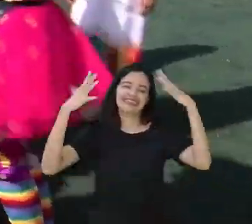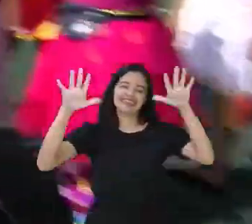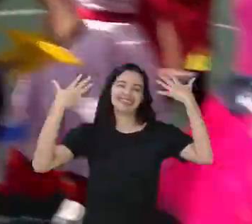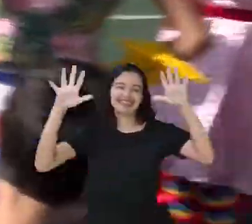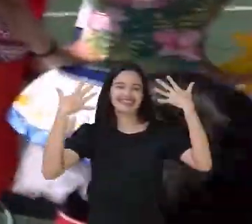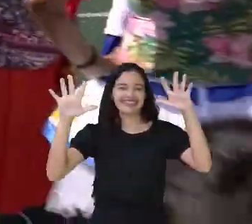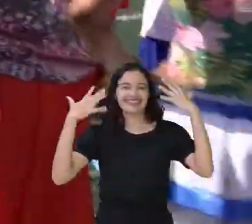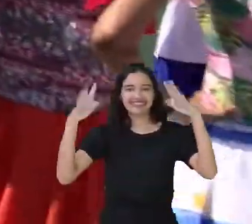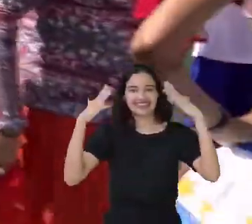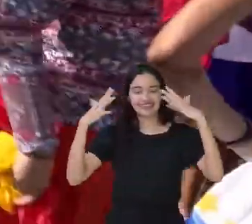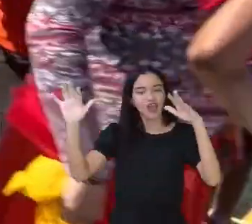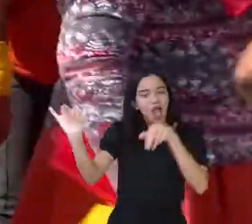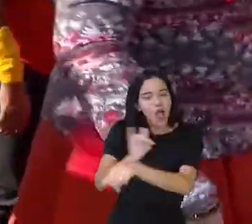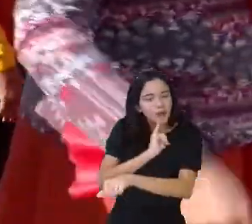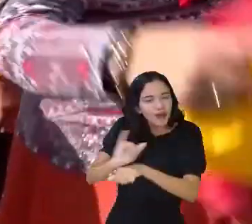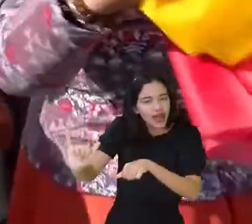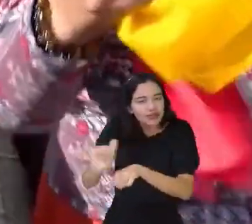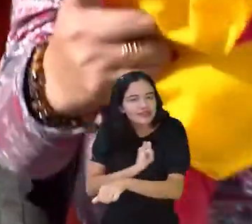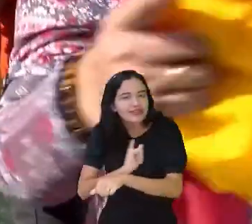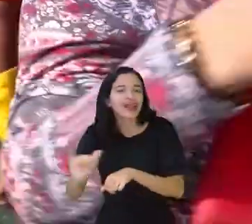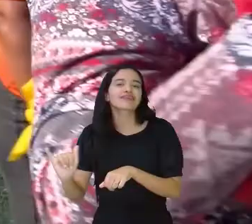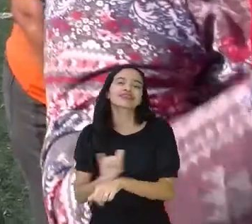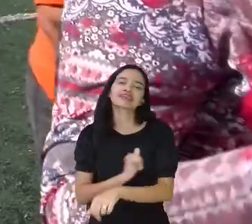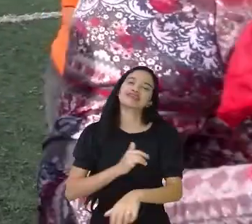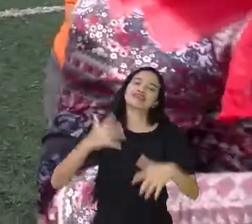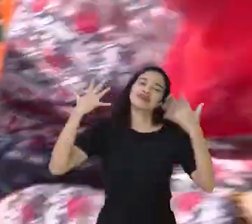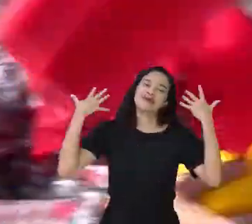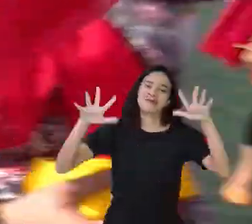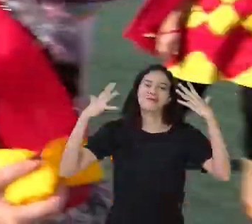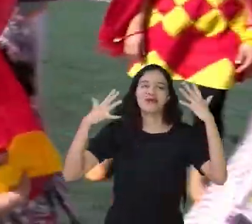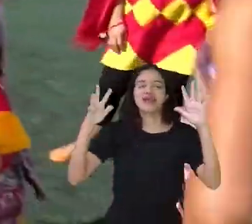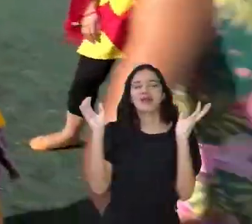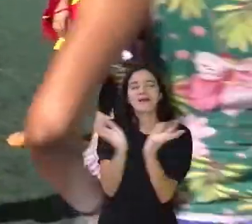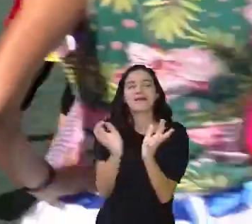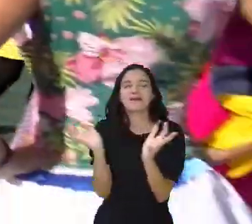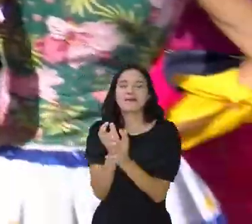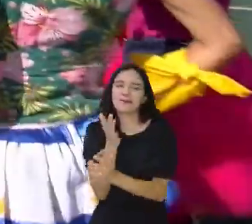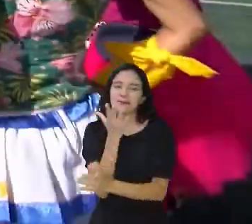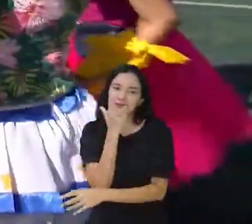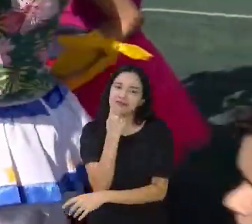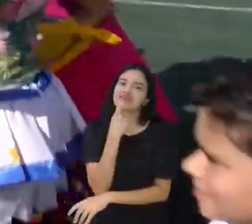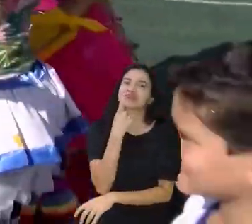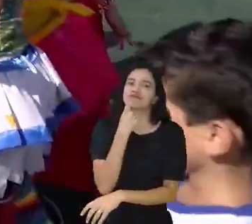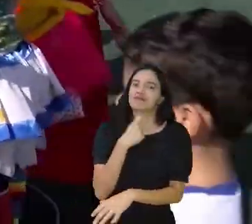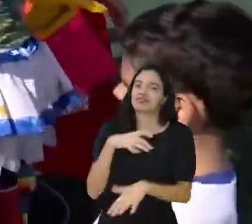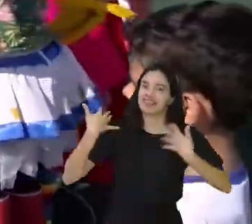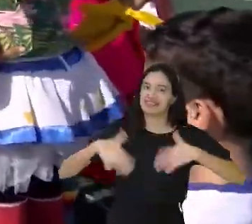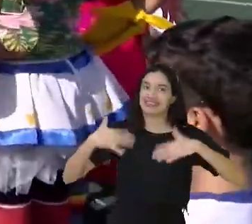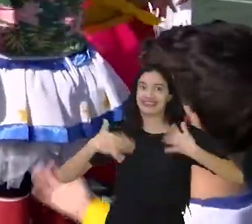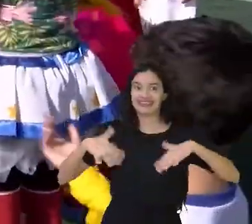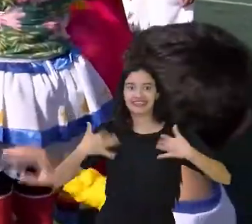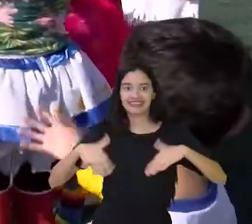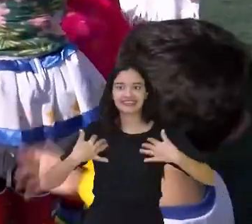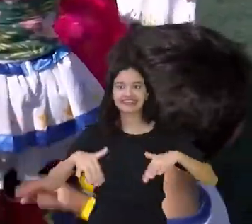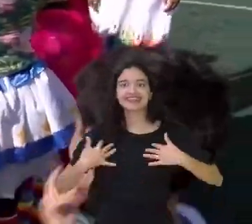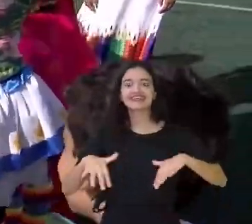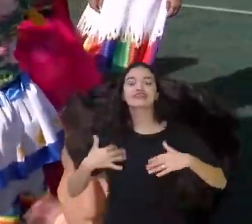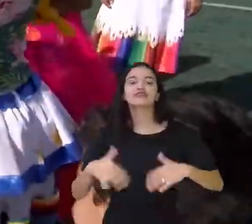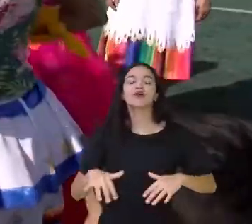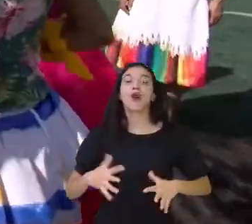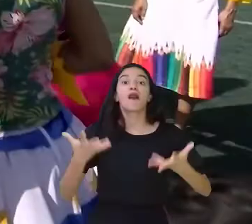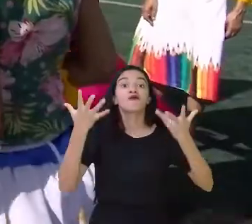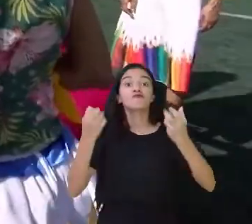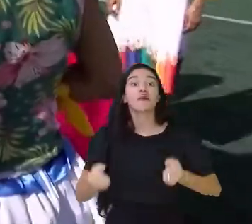Vermelha! A estratégia! Equipe Vermelha! Gabriel! Essa...